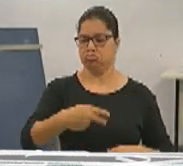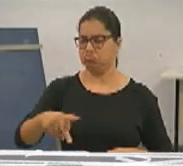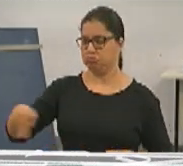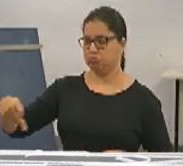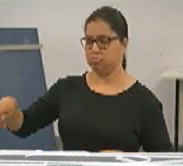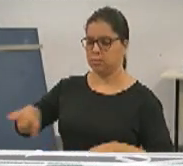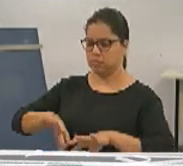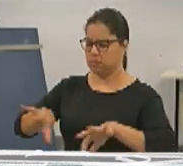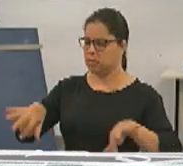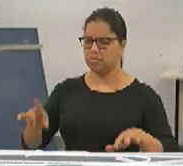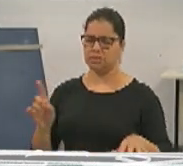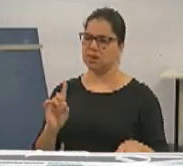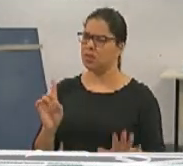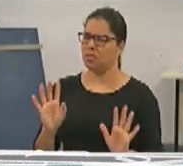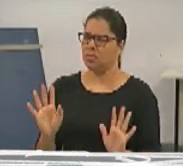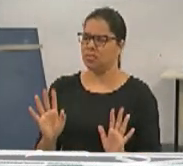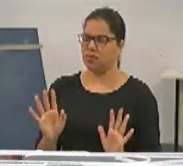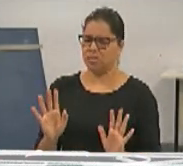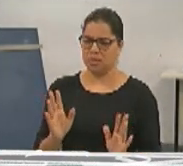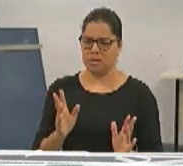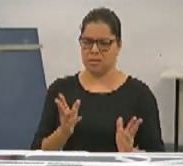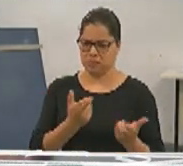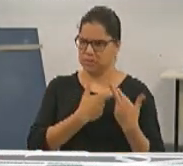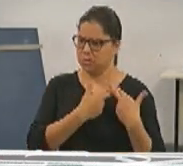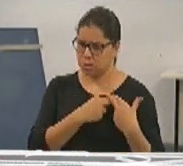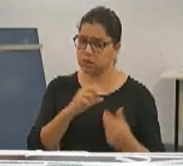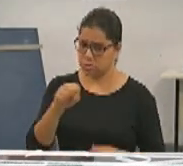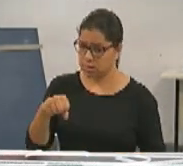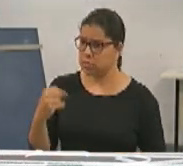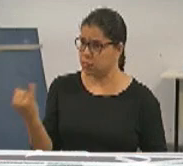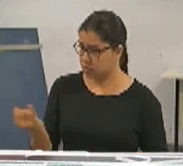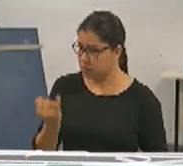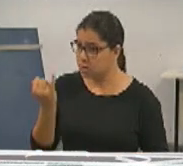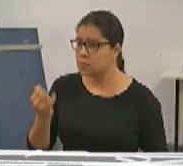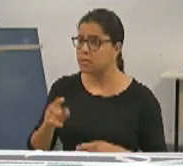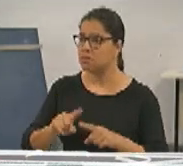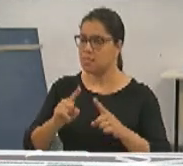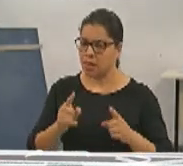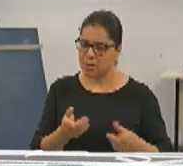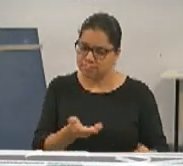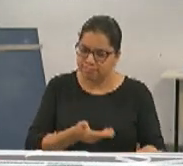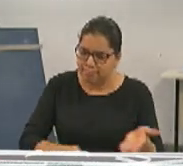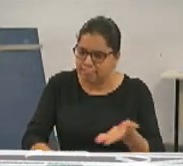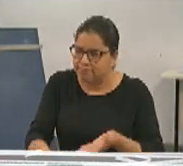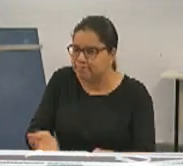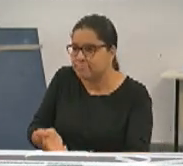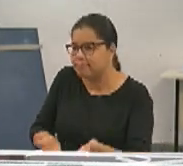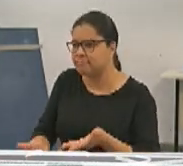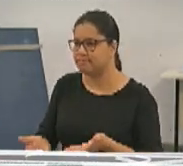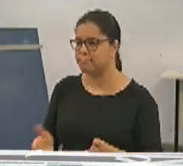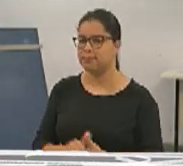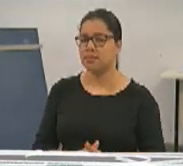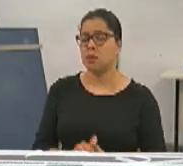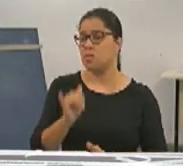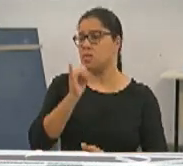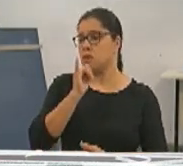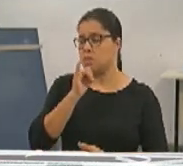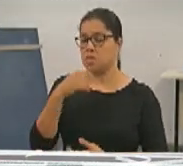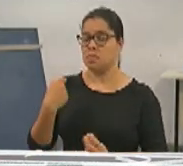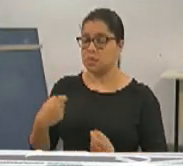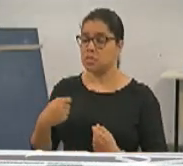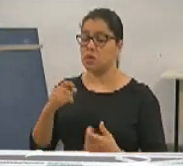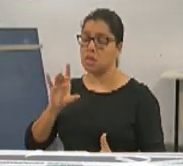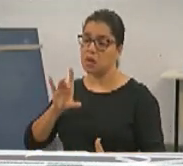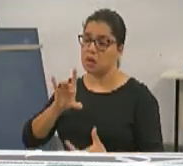nós constatamos, né? Numa tentativa de aliança entre uma chapa e outra. Né? Tentativa de aliança para a